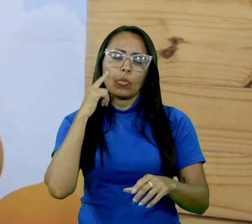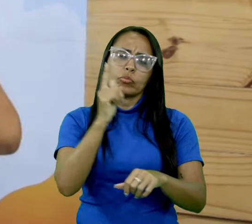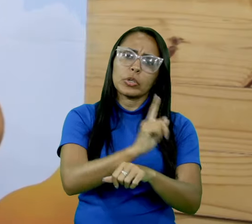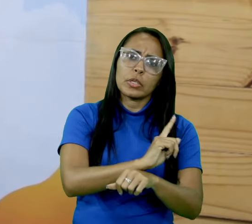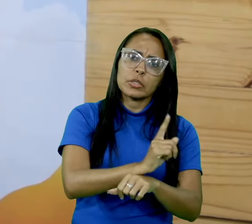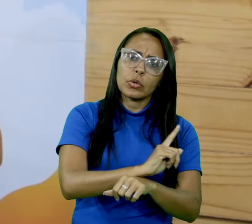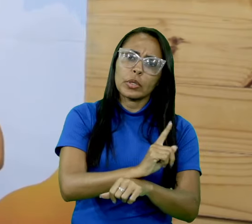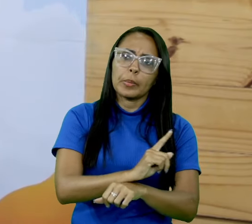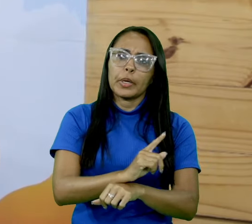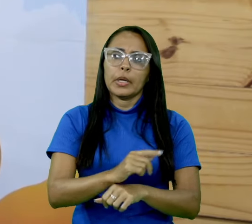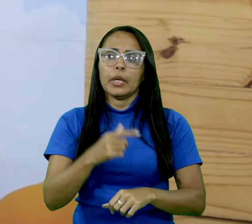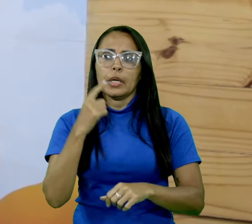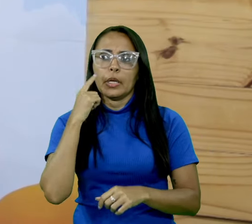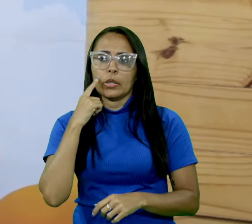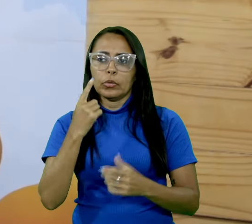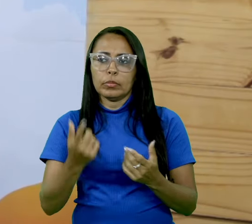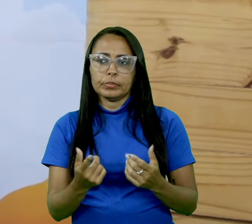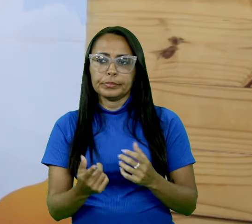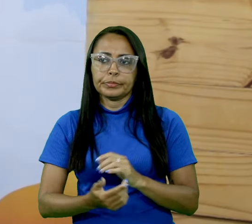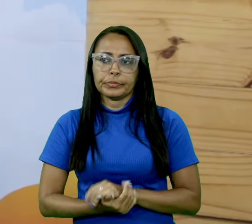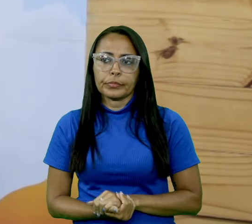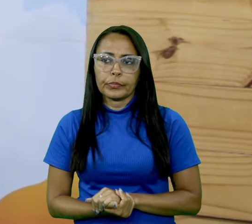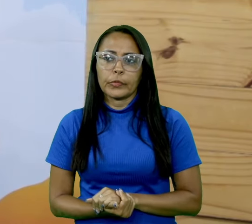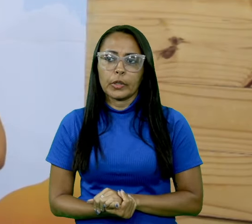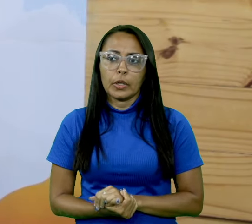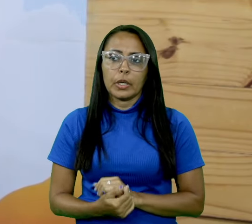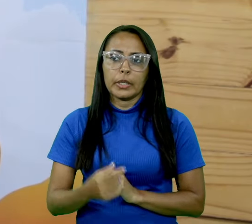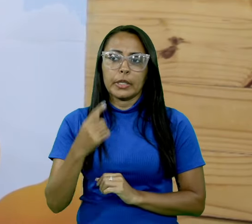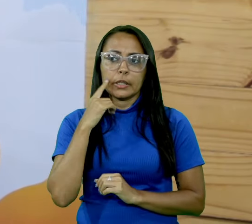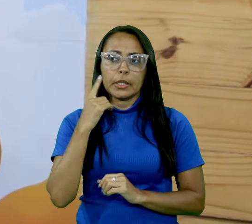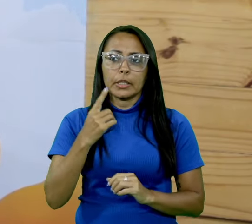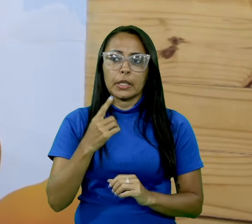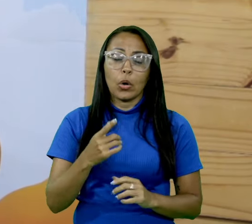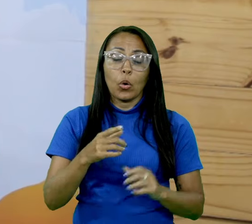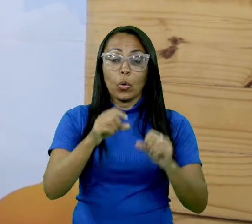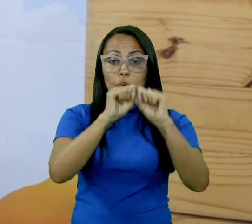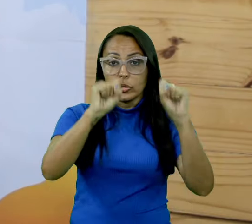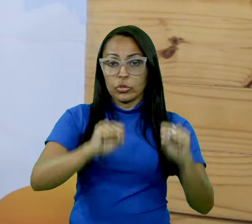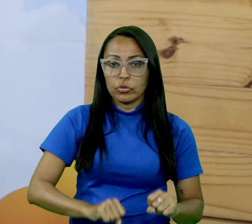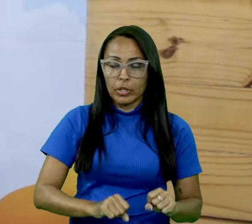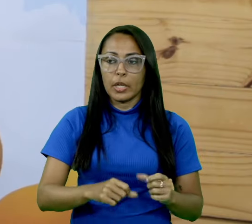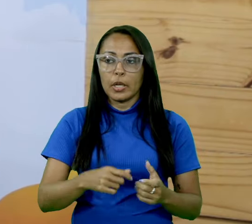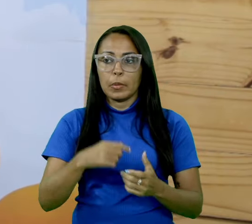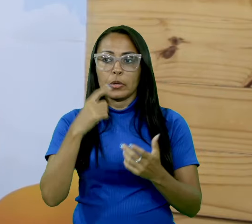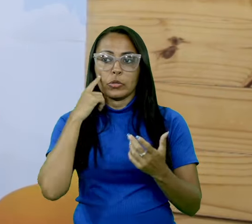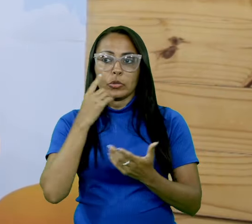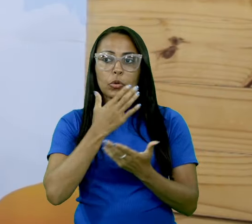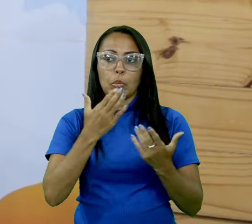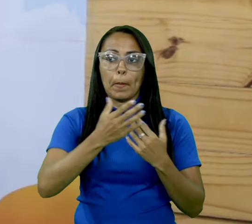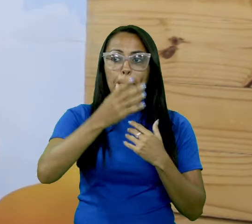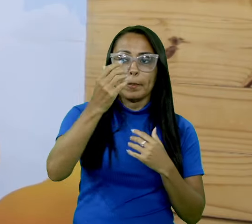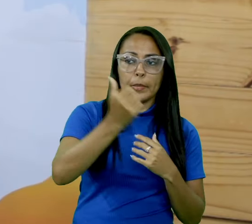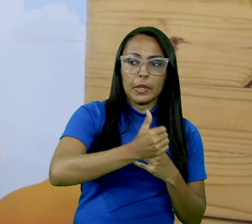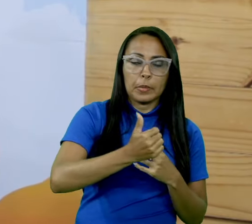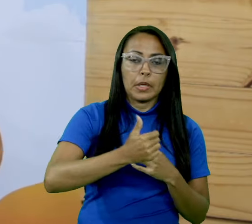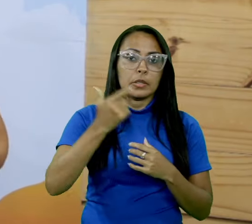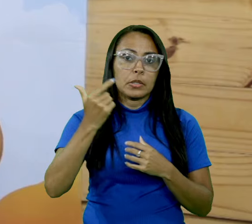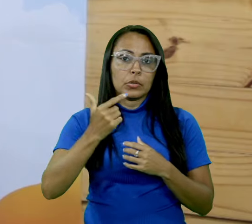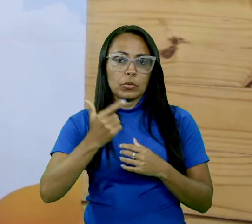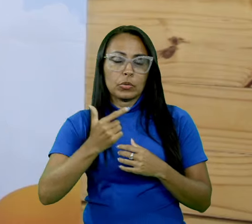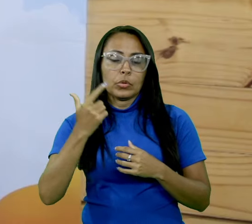rotas, gerenciamento de risco, o controle dos custos através de sistemas operacionais como TMS, a gestão dos